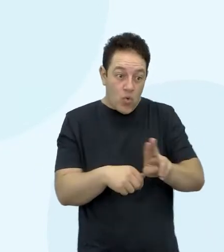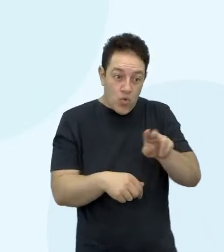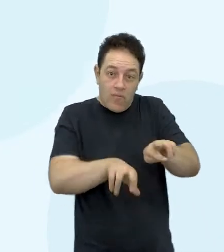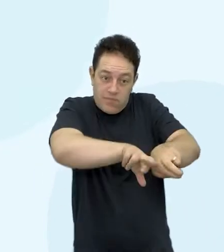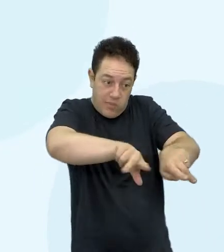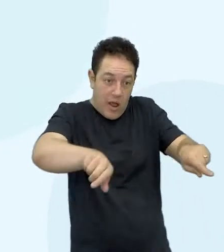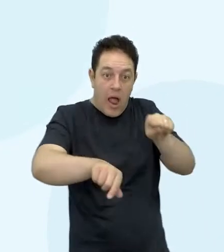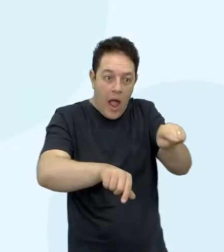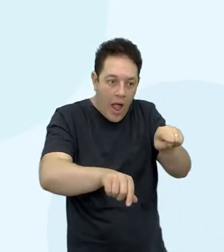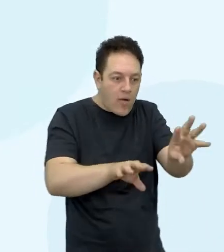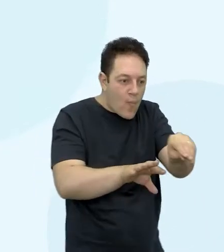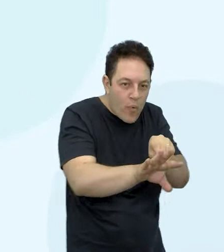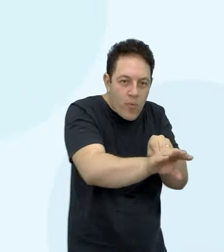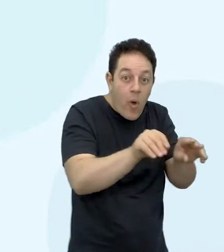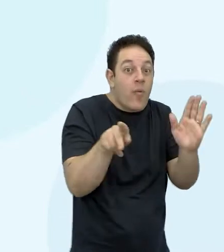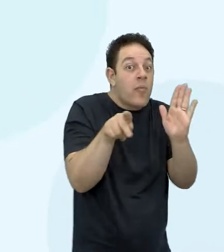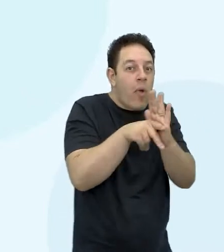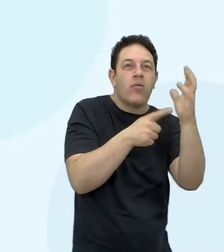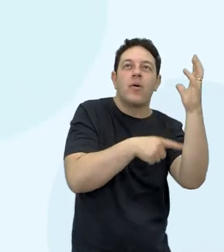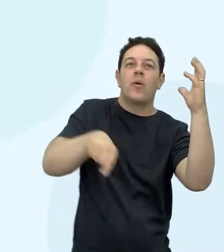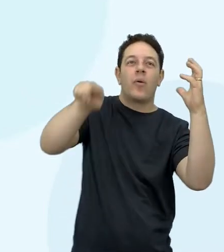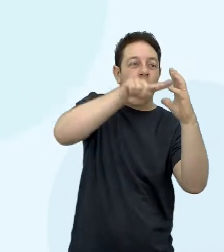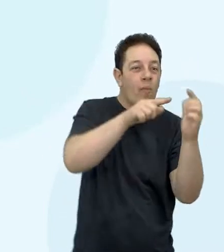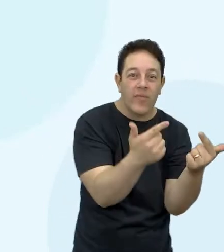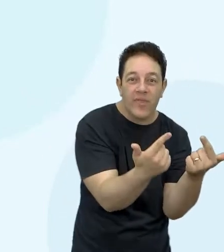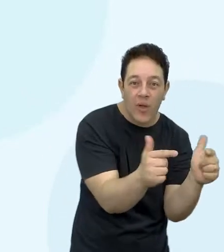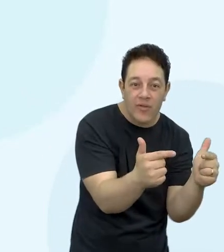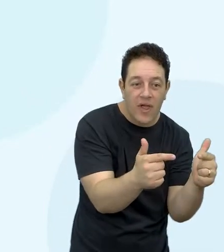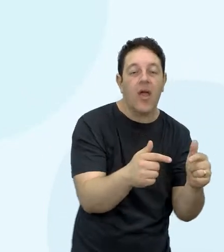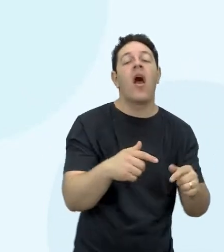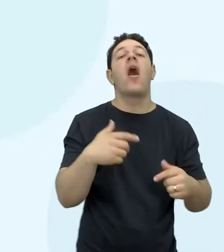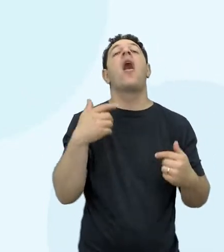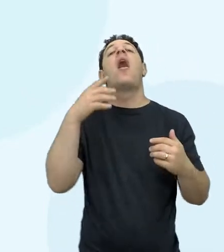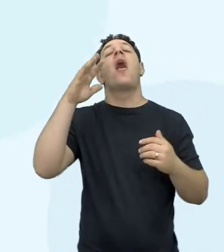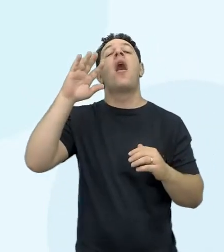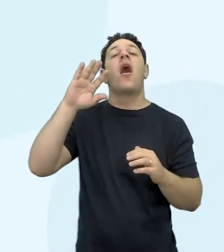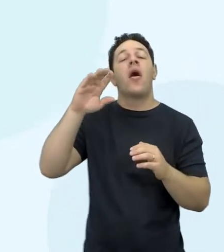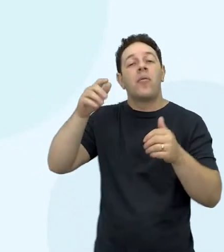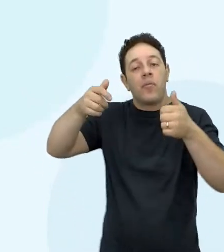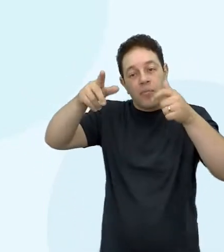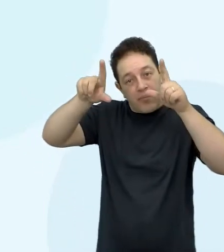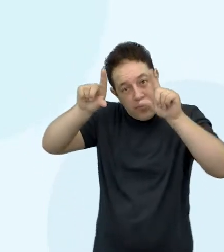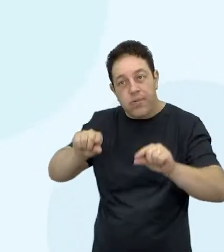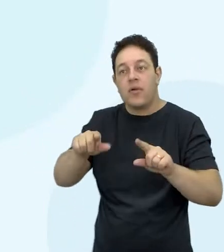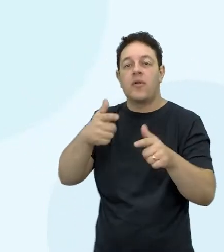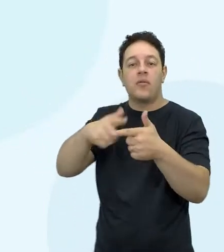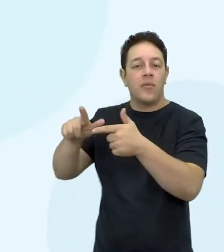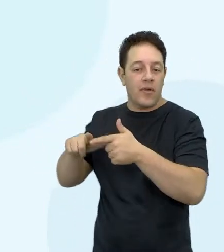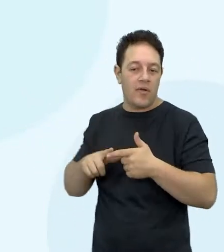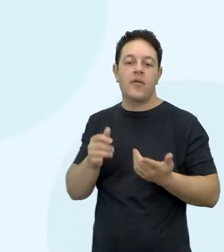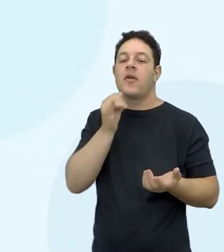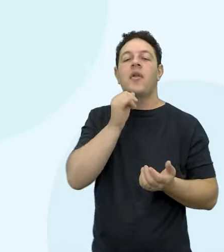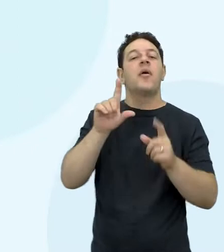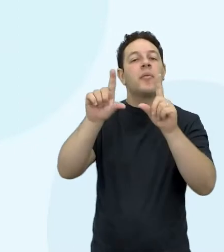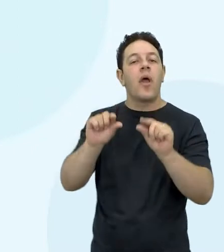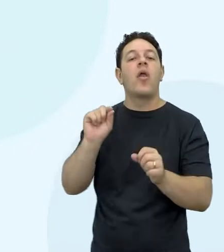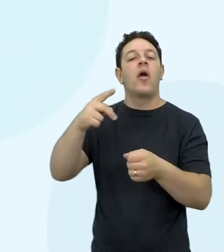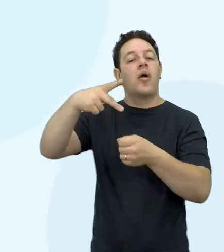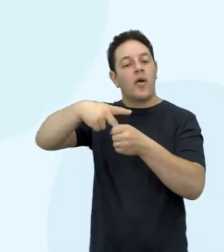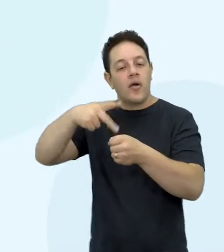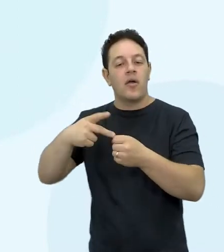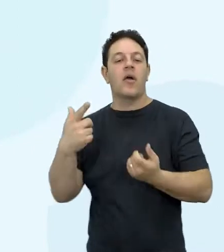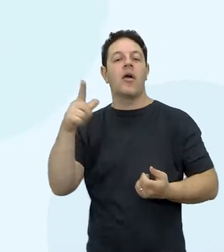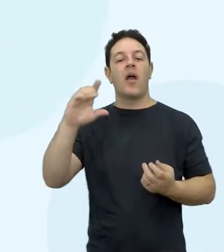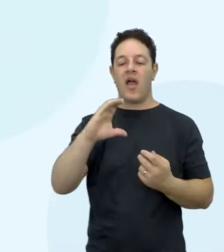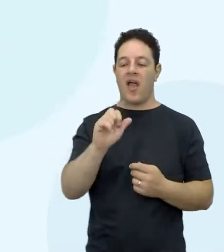esse tipo de fonte, menor o estoque total na natureza. Que são, alguns exemplos são o petróleo, o carvão